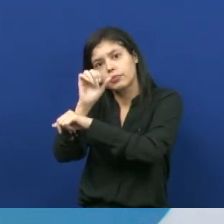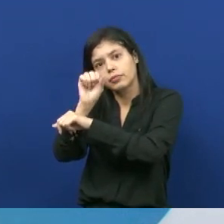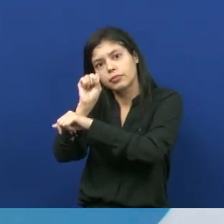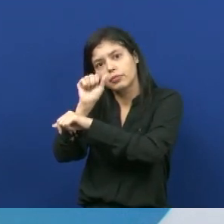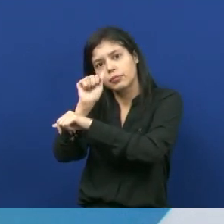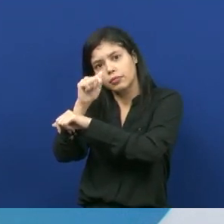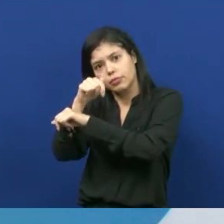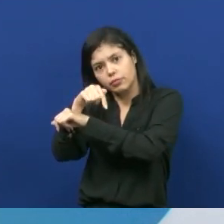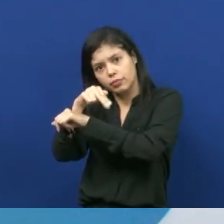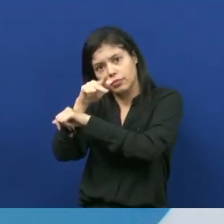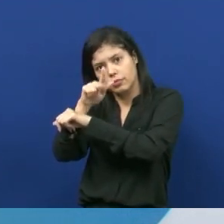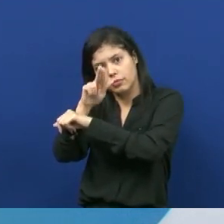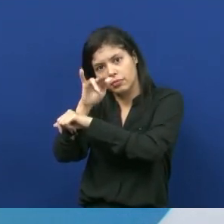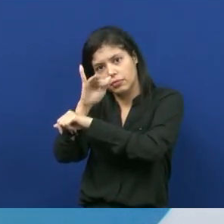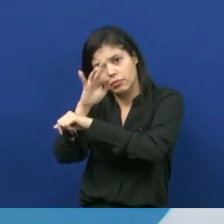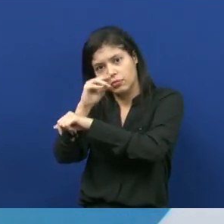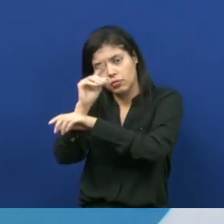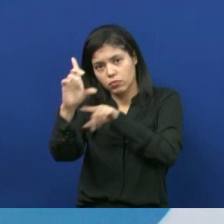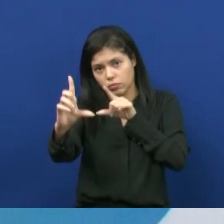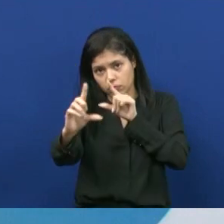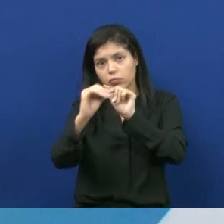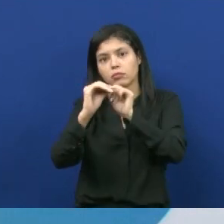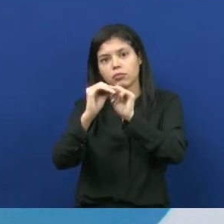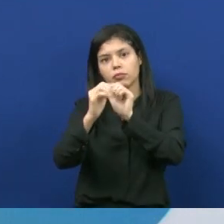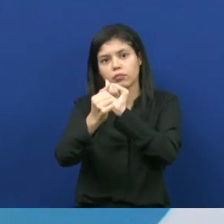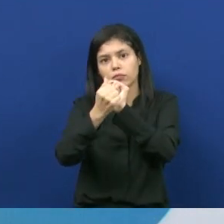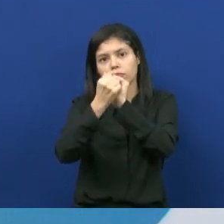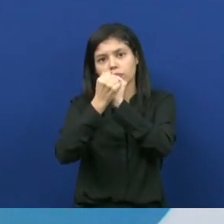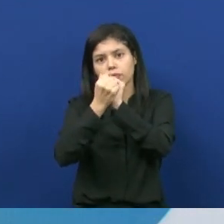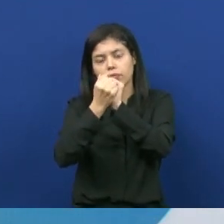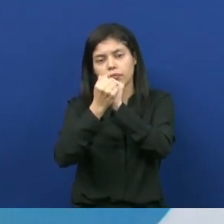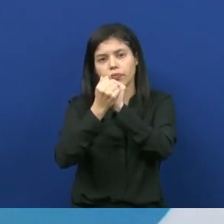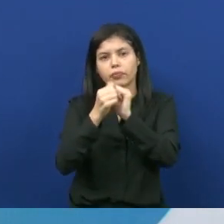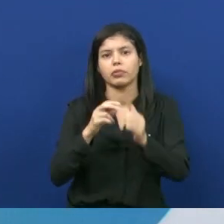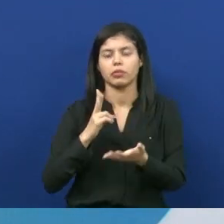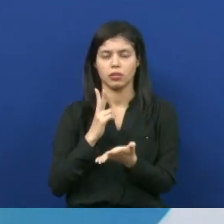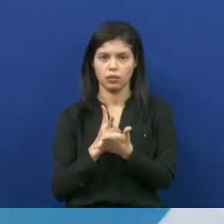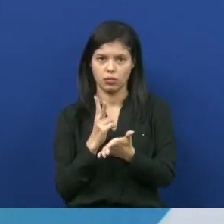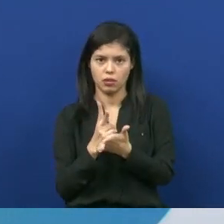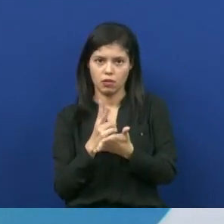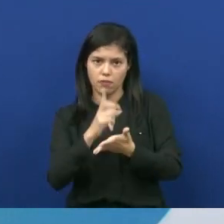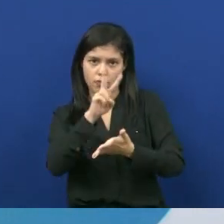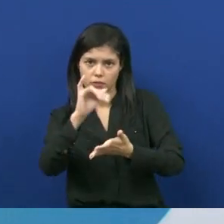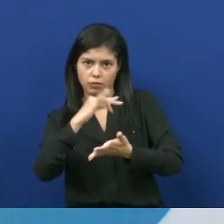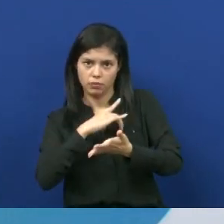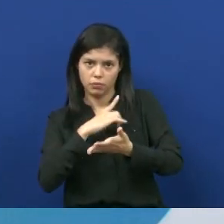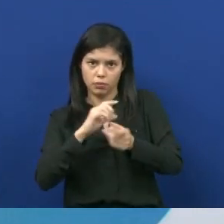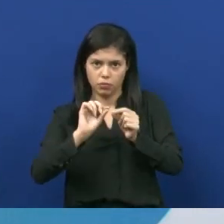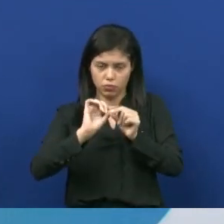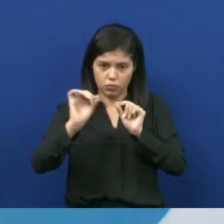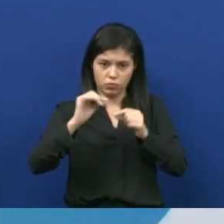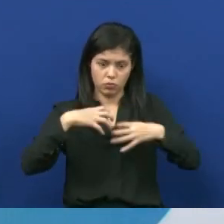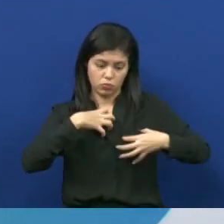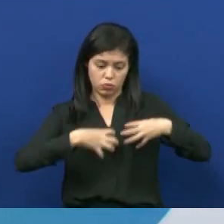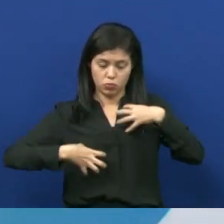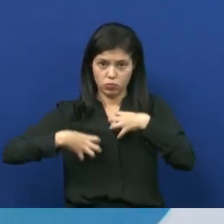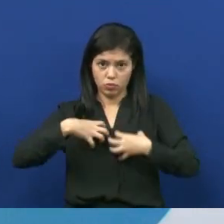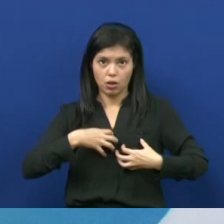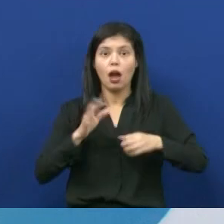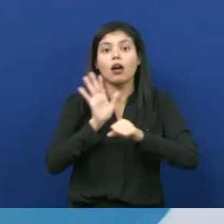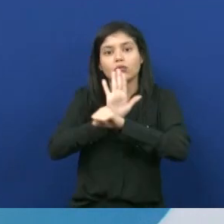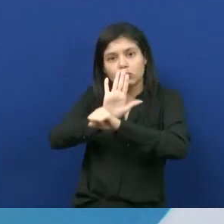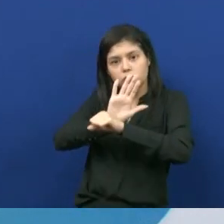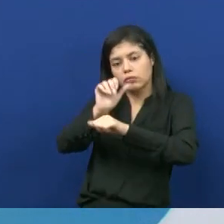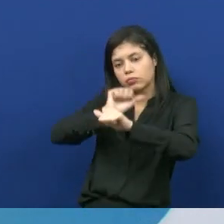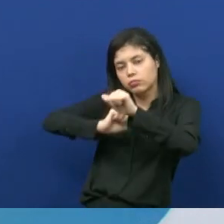os que irrigam os tecidos e os órgãos. Os capilares, eles vão irrigar os tecidos e os órgãos, ajudar